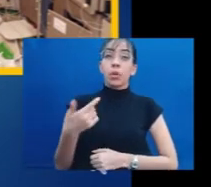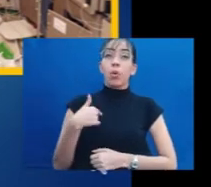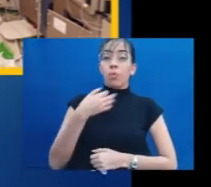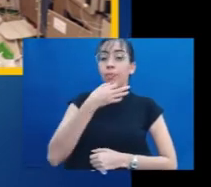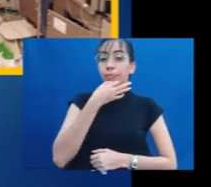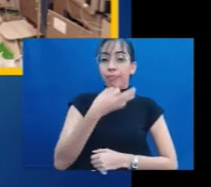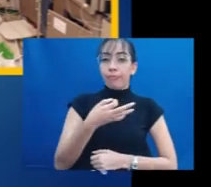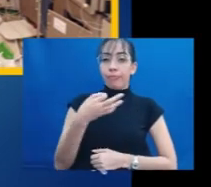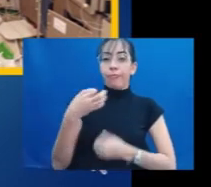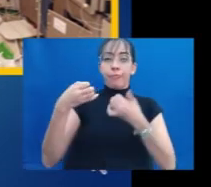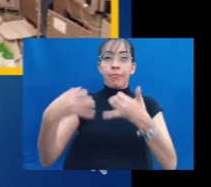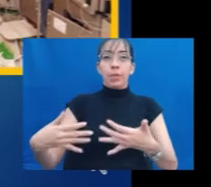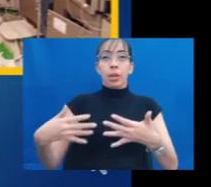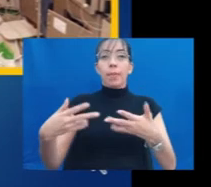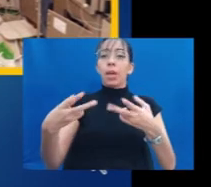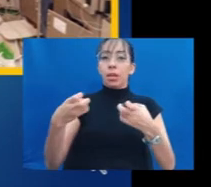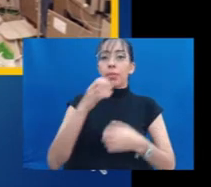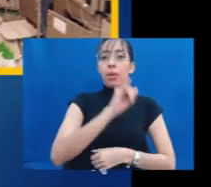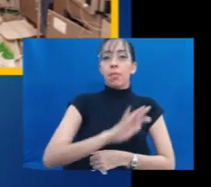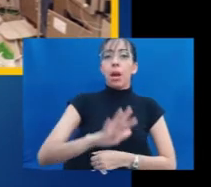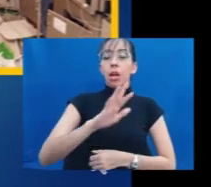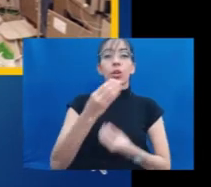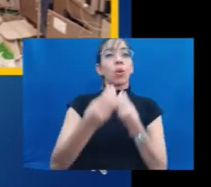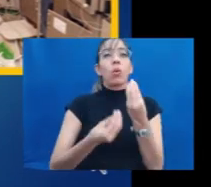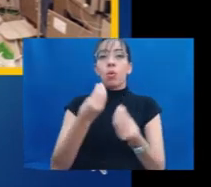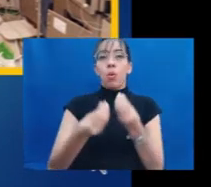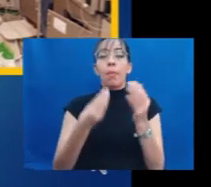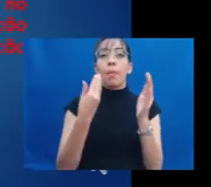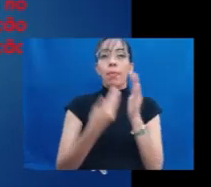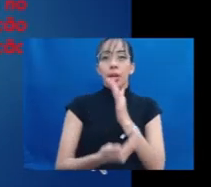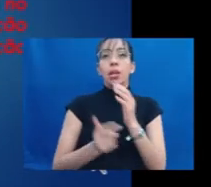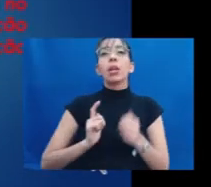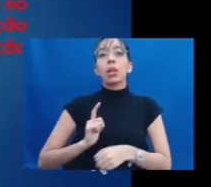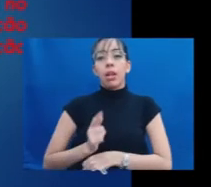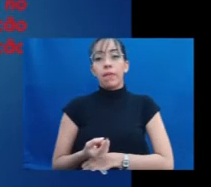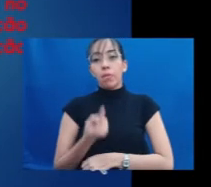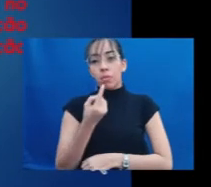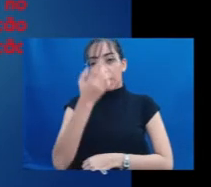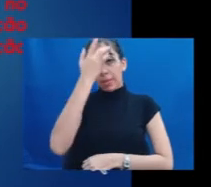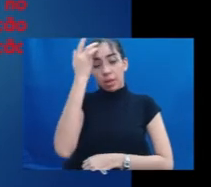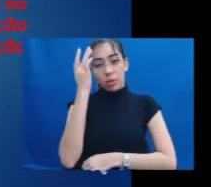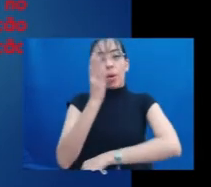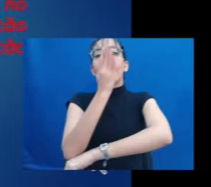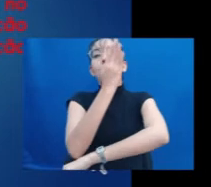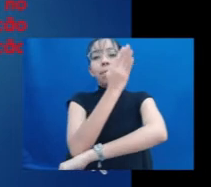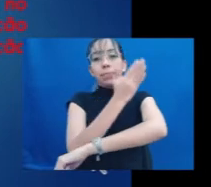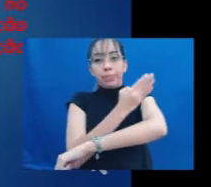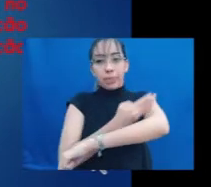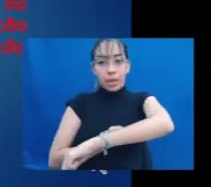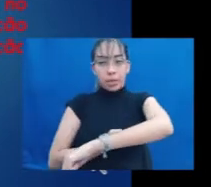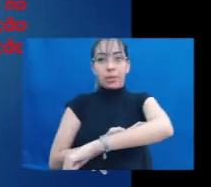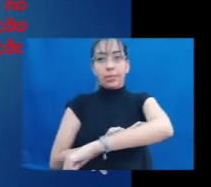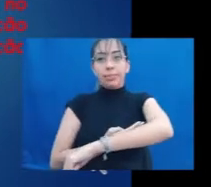Então, como eu acabei de comentar, as imagens mostram o impacto no laboratório. Então, a gente teve uma